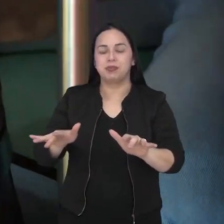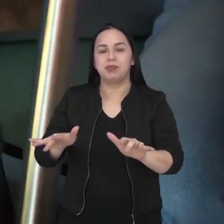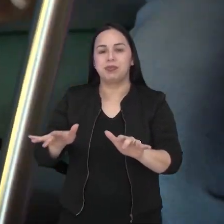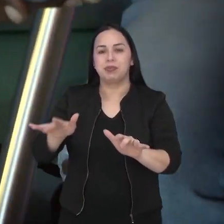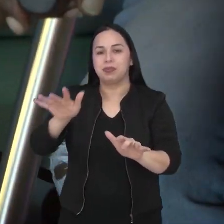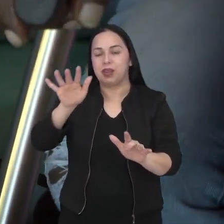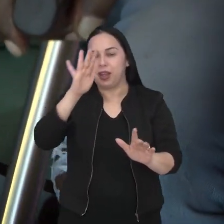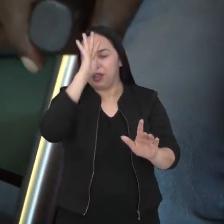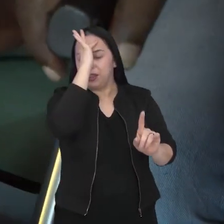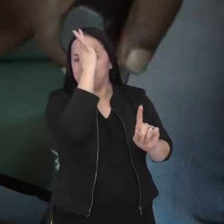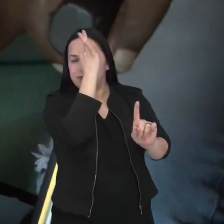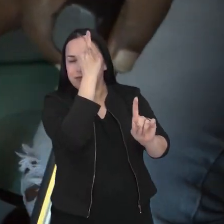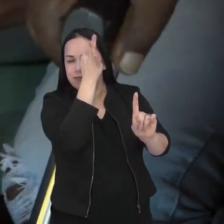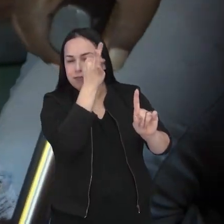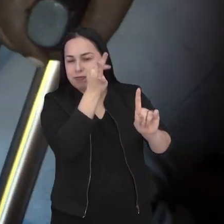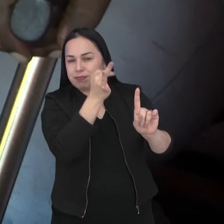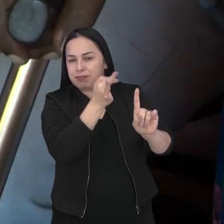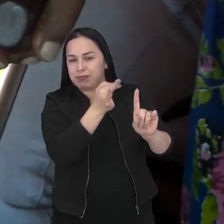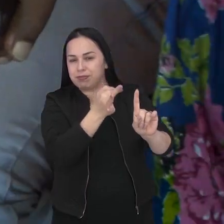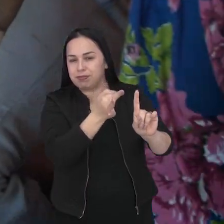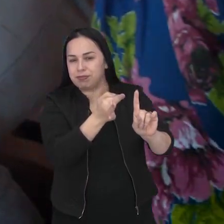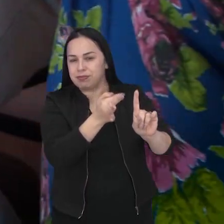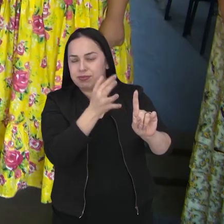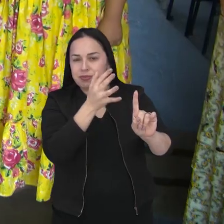E é na fé de vovó